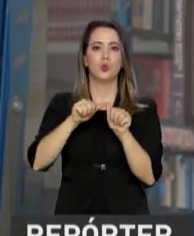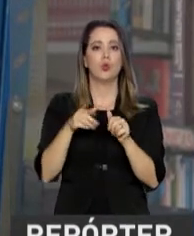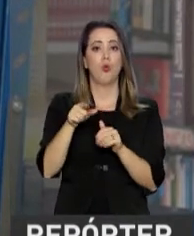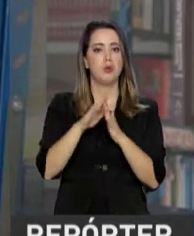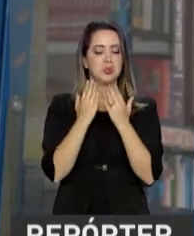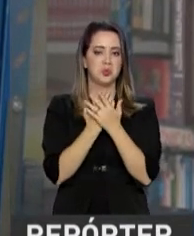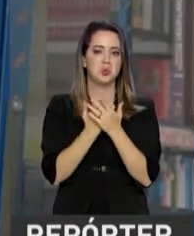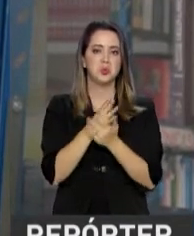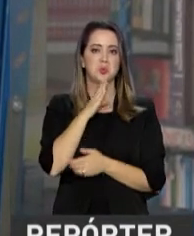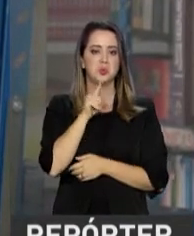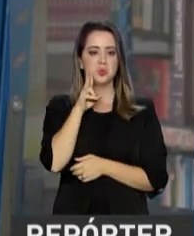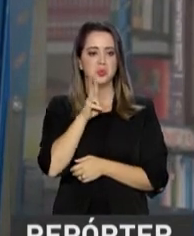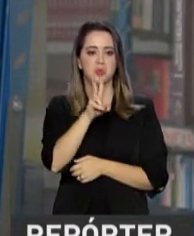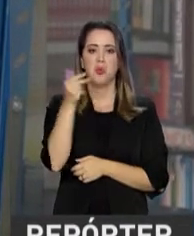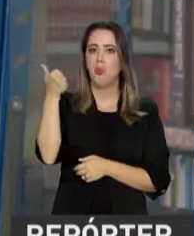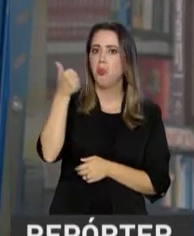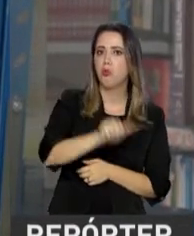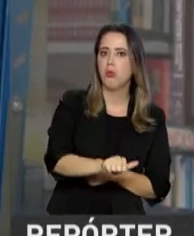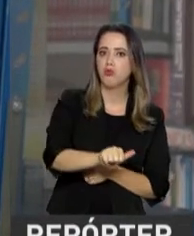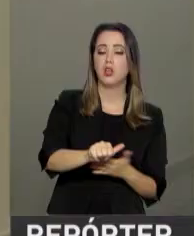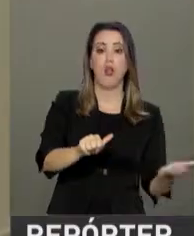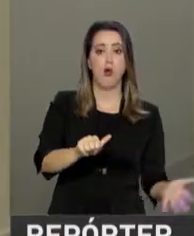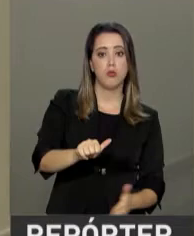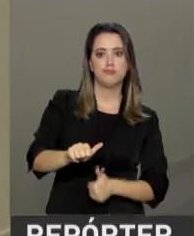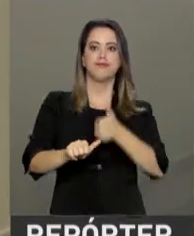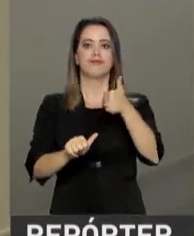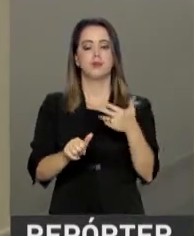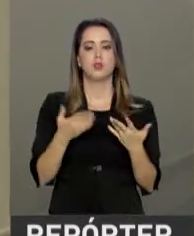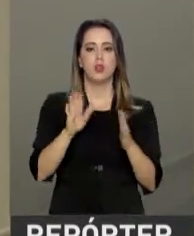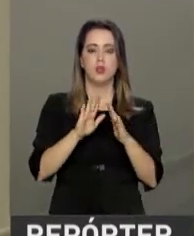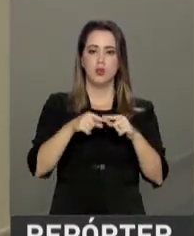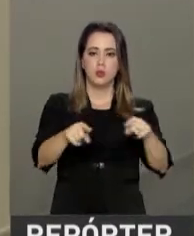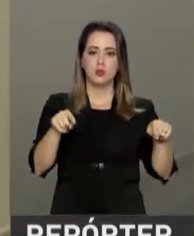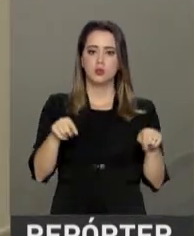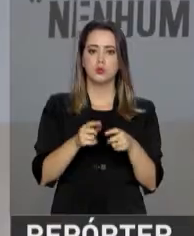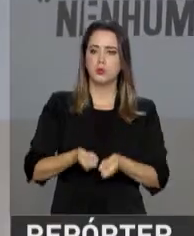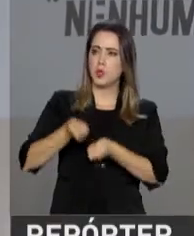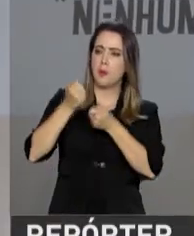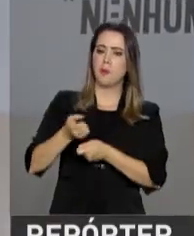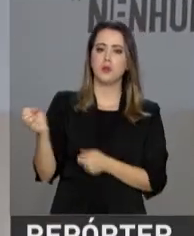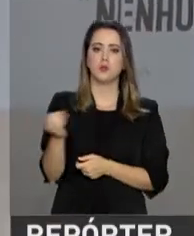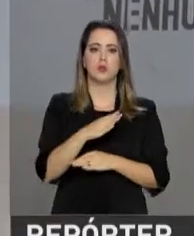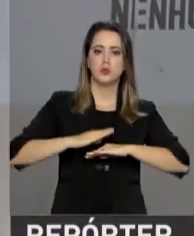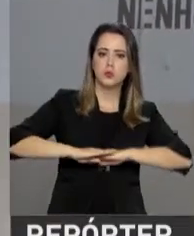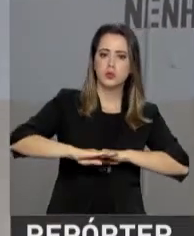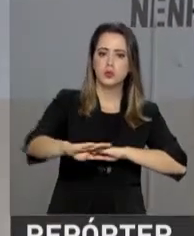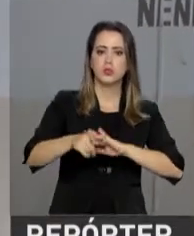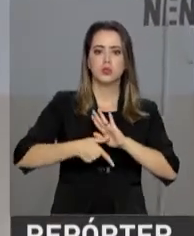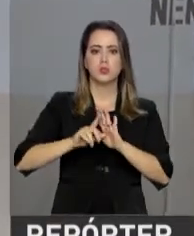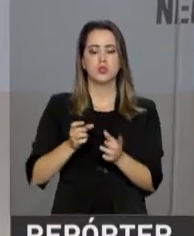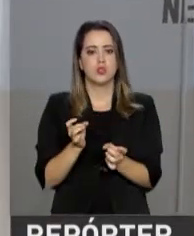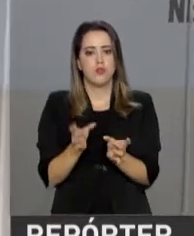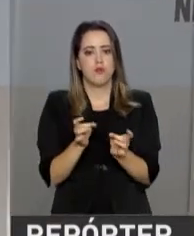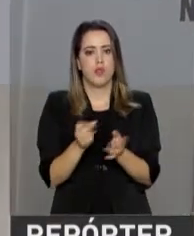escola que já foi considerada uma das piores do estado as salas ganharam pintura nova o pátio que era um ponto de venda